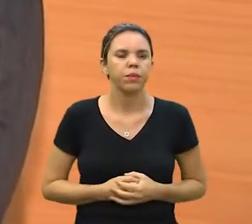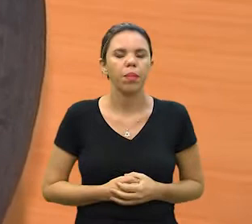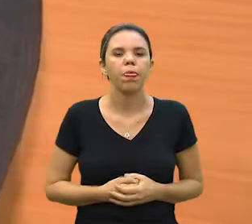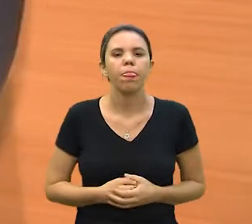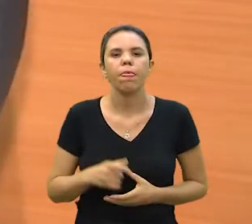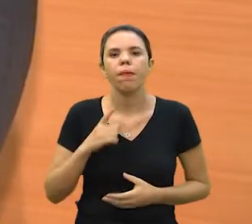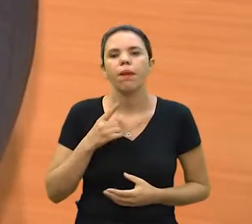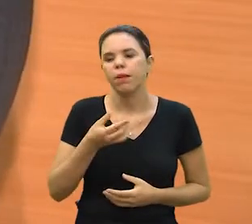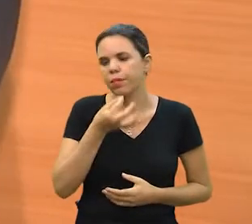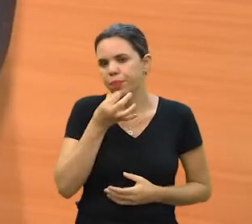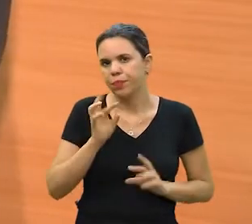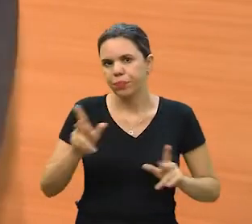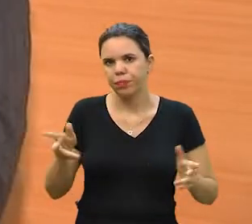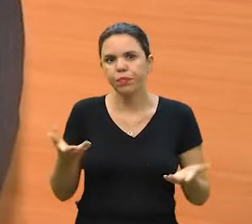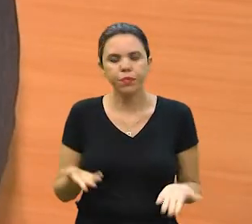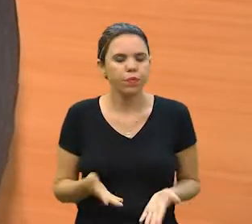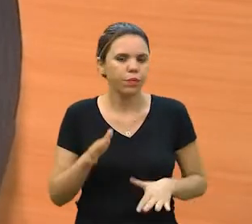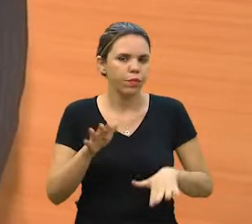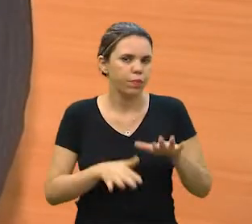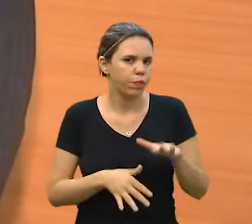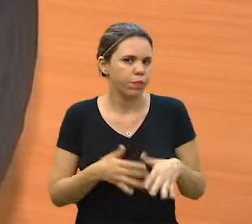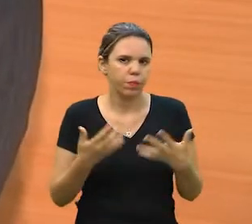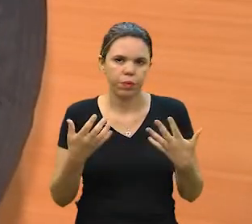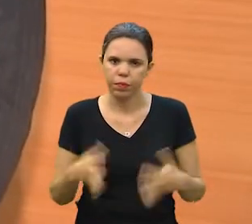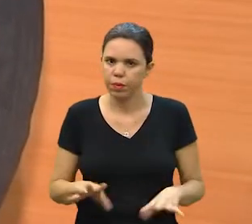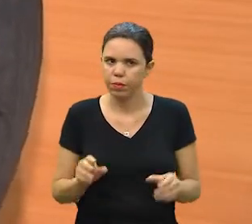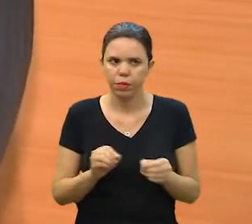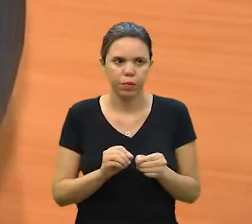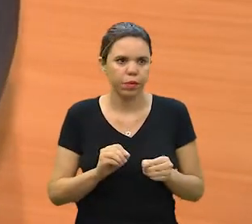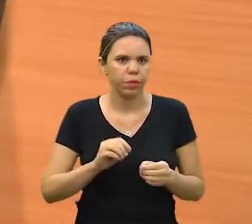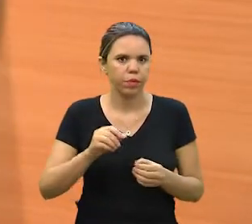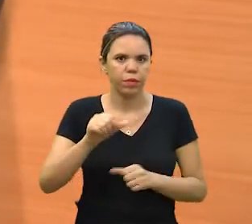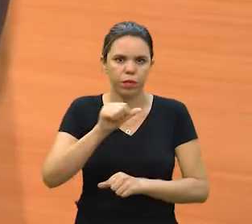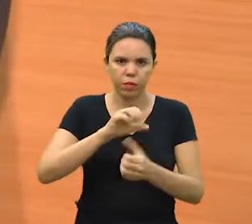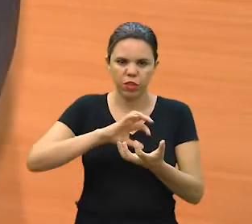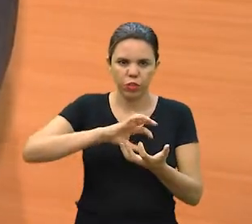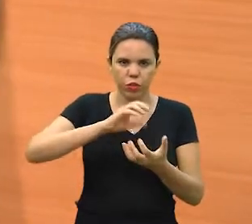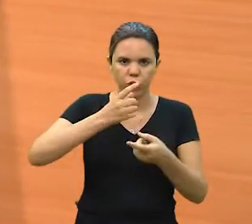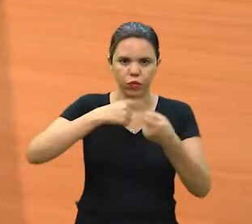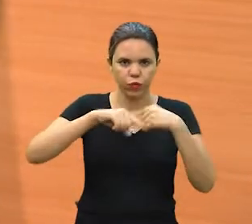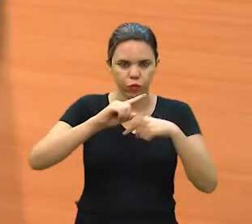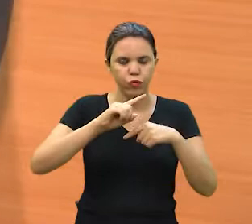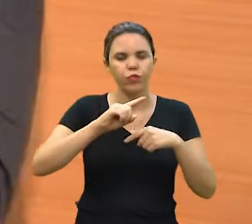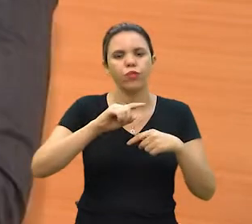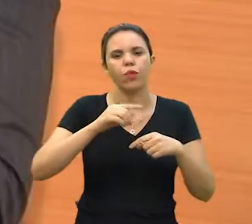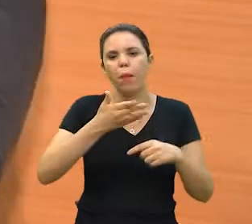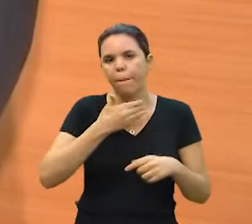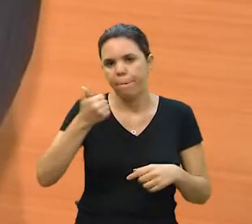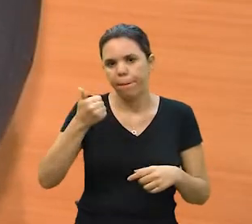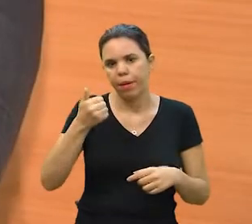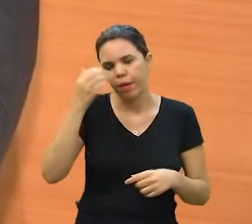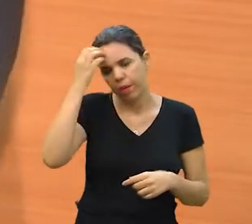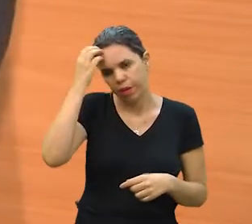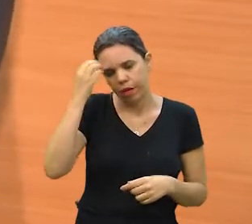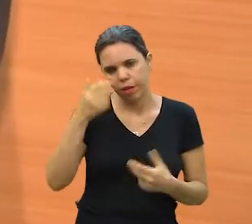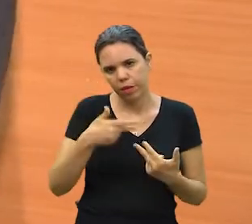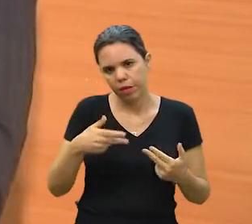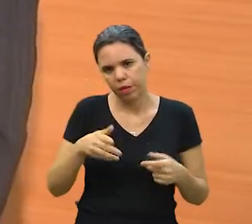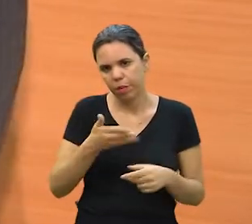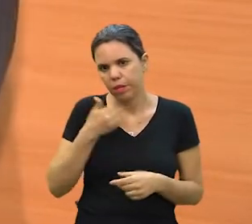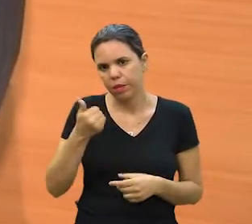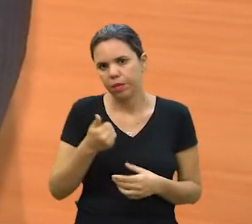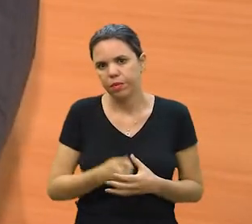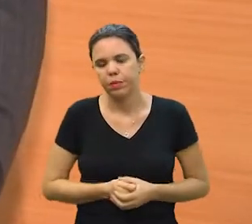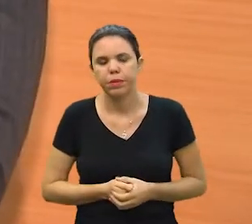instituições, eu vou ter uma visão diferente. Muitas vezes eu não vou querer fazer uma revolução daquele ato, mas eu vou querer melhorar, eu vou querer buscar alguma